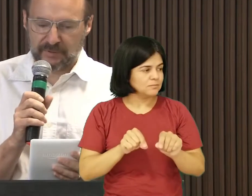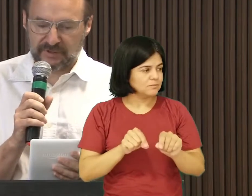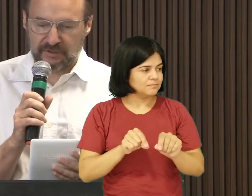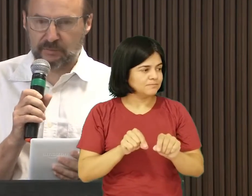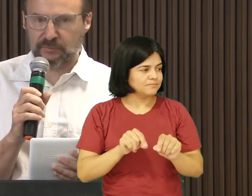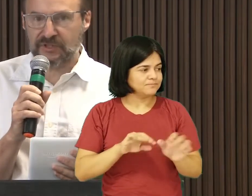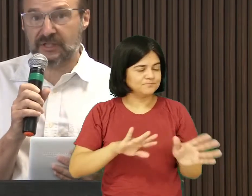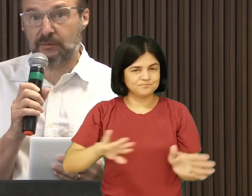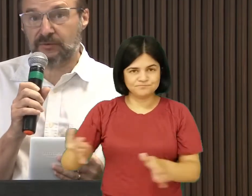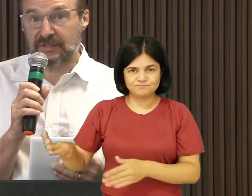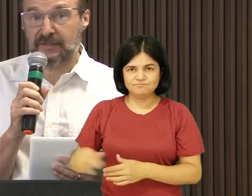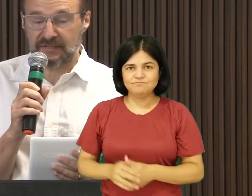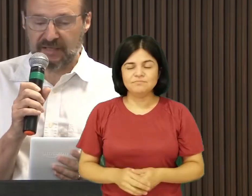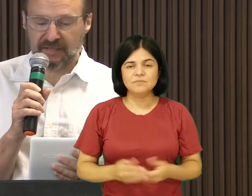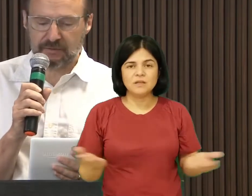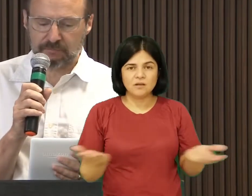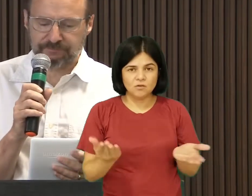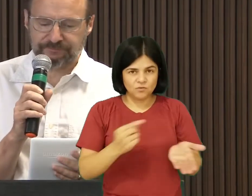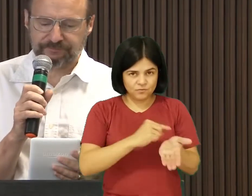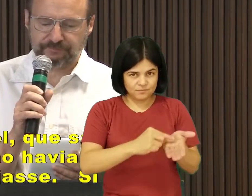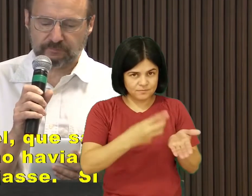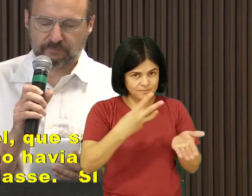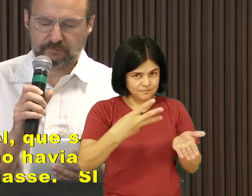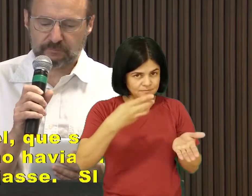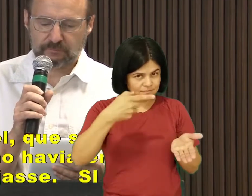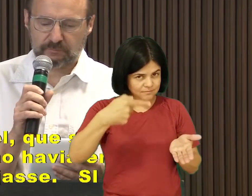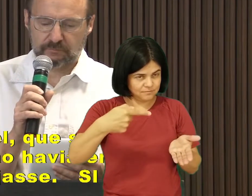Agora, a partir do versículo 37.